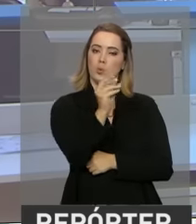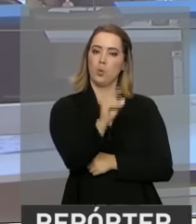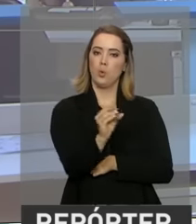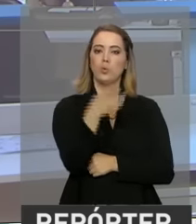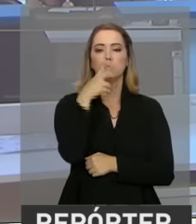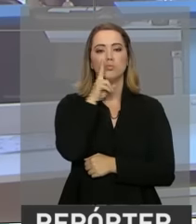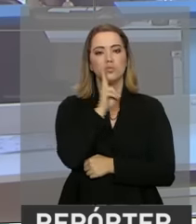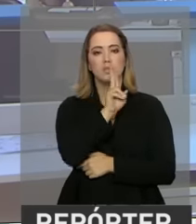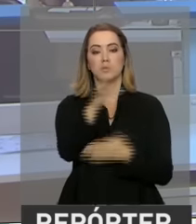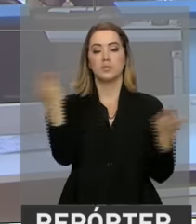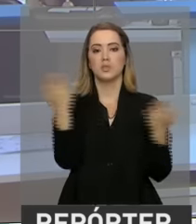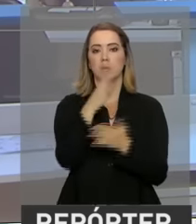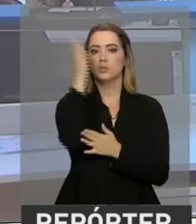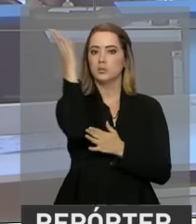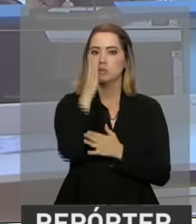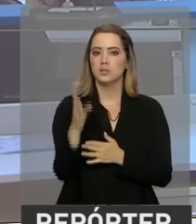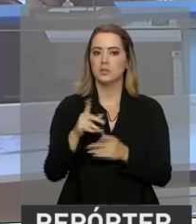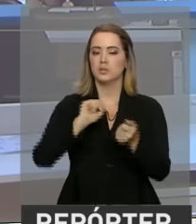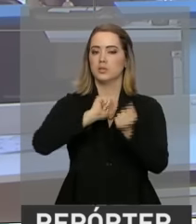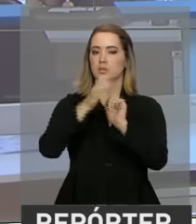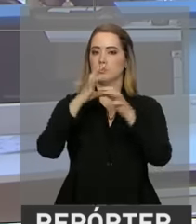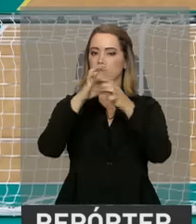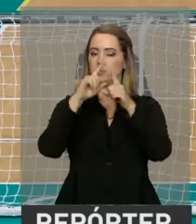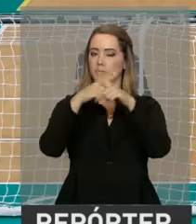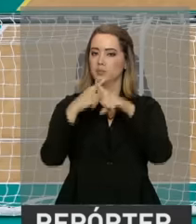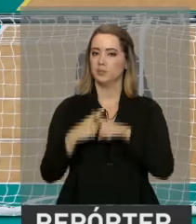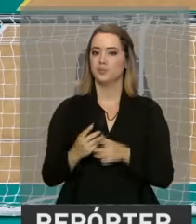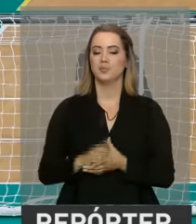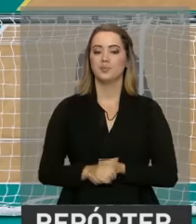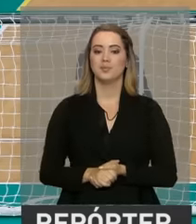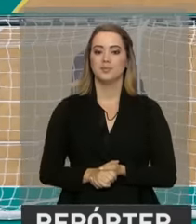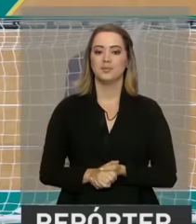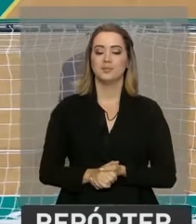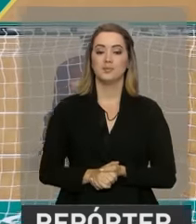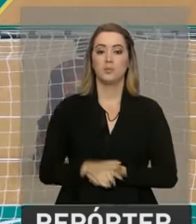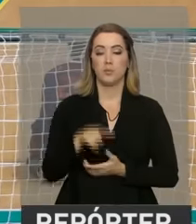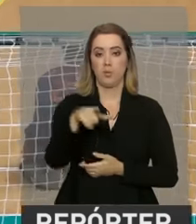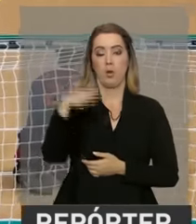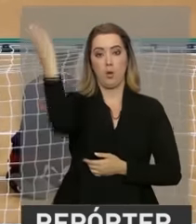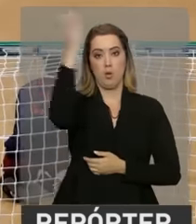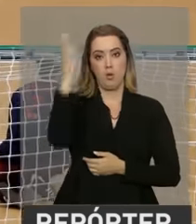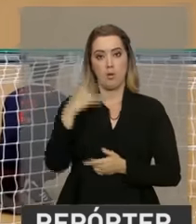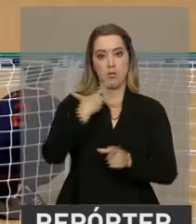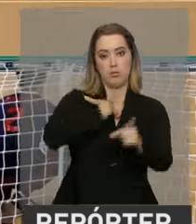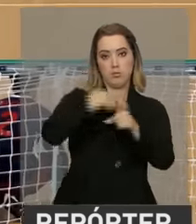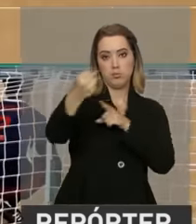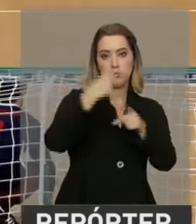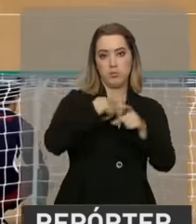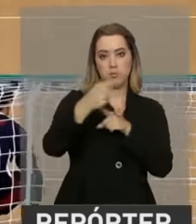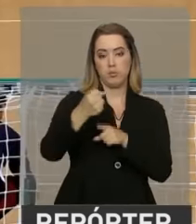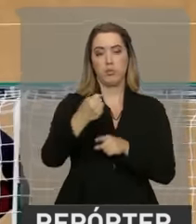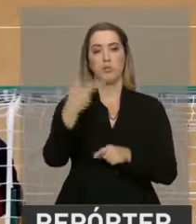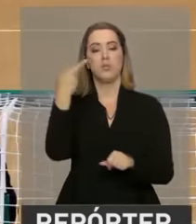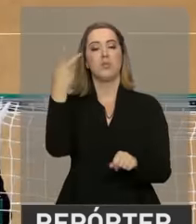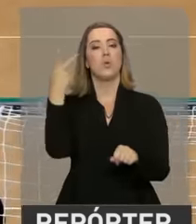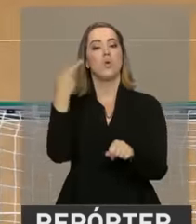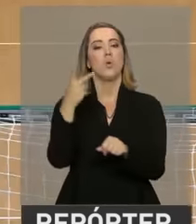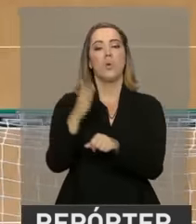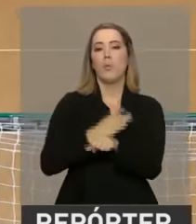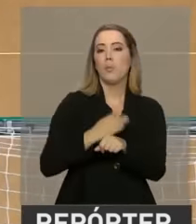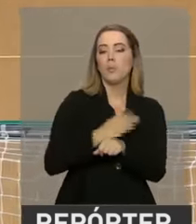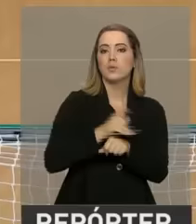como foi a participação do Brasil nos jogos paralímpicos o Brasil conquistou a medalha de bronze no gol Ball